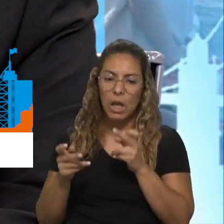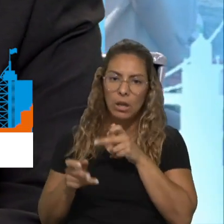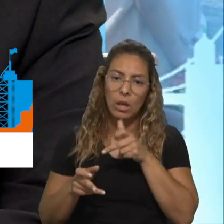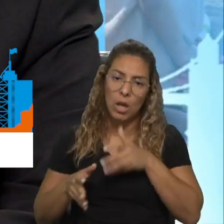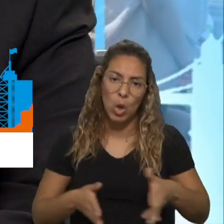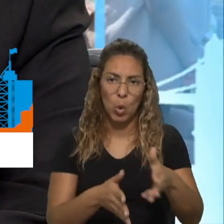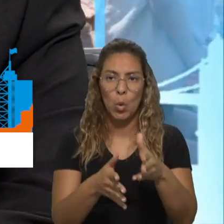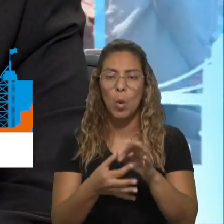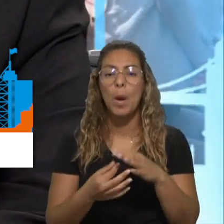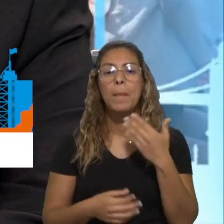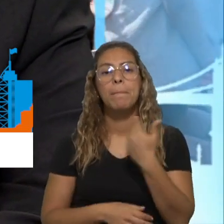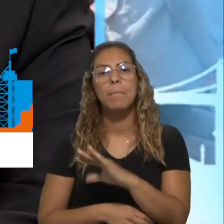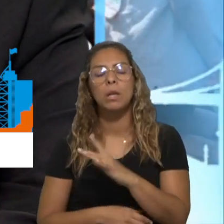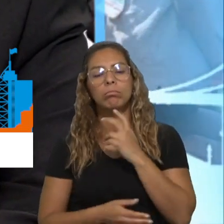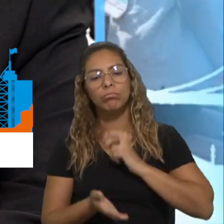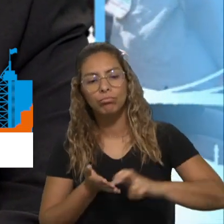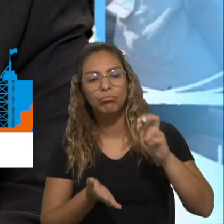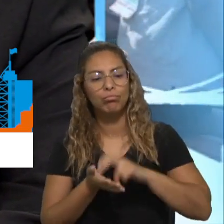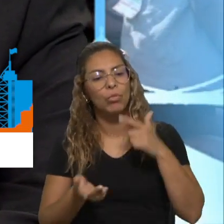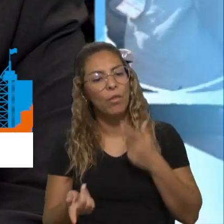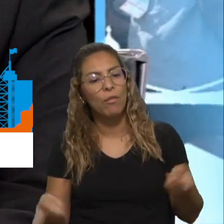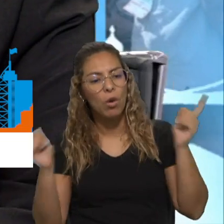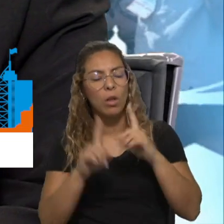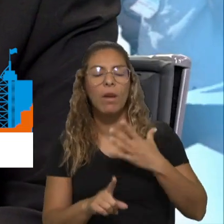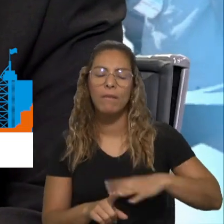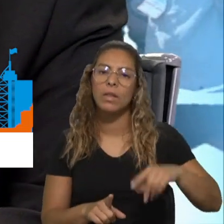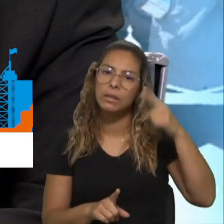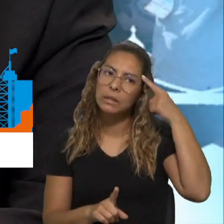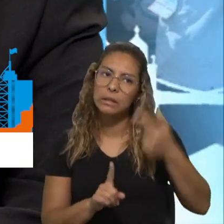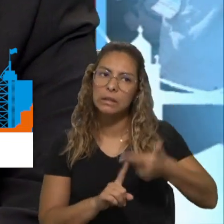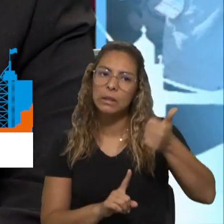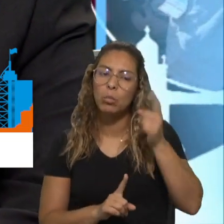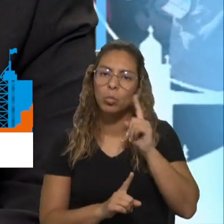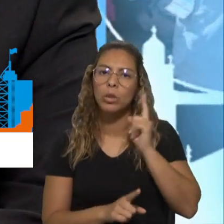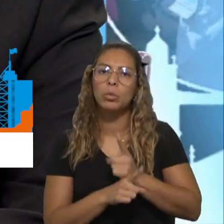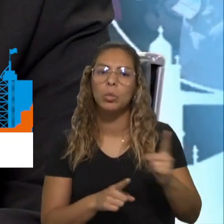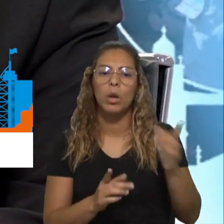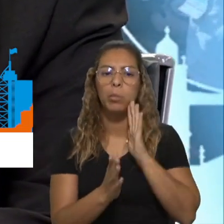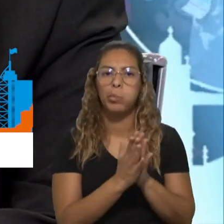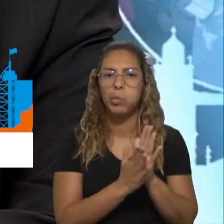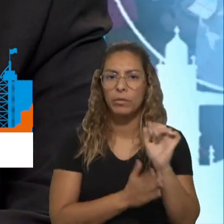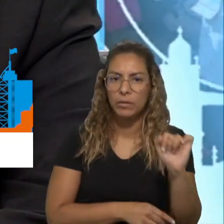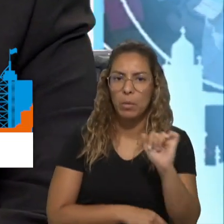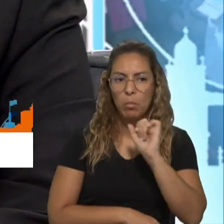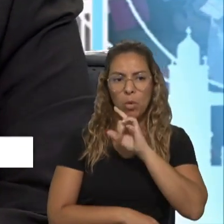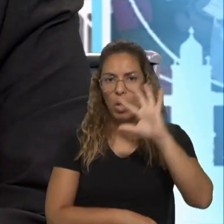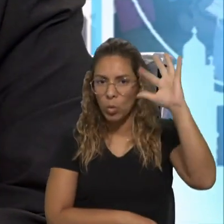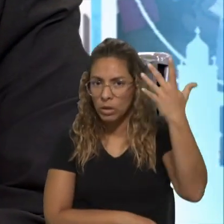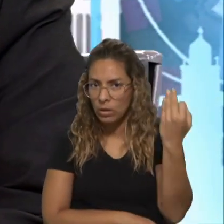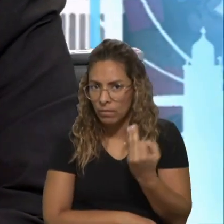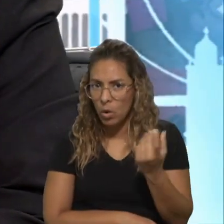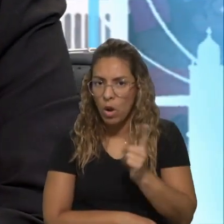se unem à peregrinação e querem descobrir a importância de peregrinar ao Santuário da Atalaia. É uma catequese que pode acontecer neste percurso?